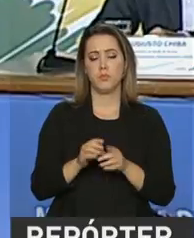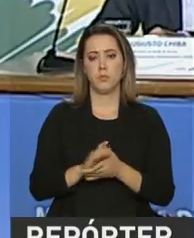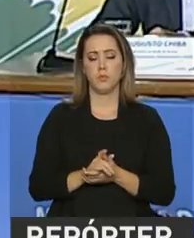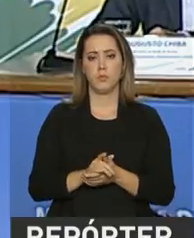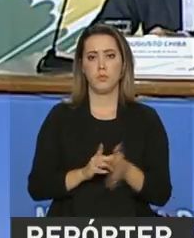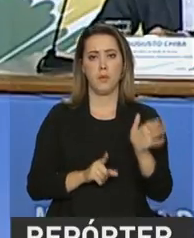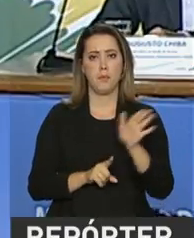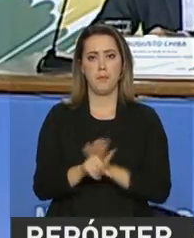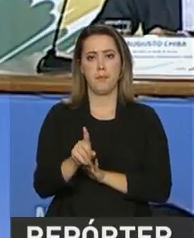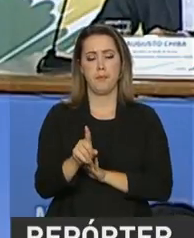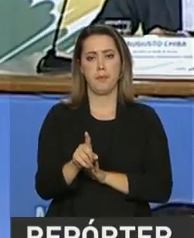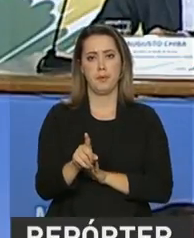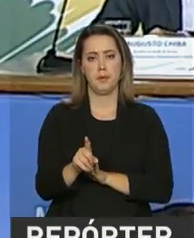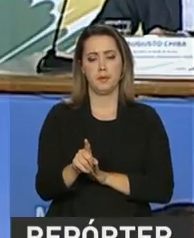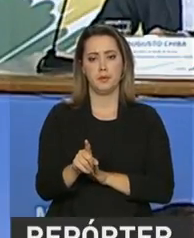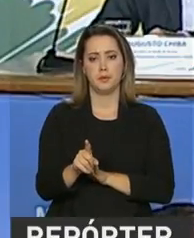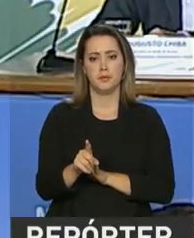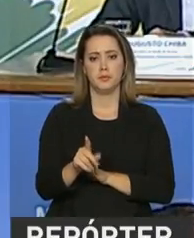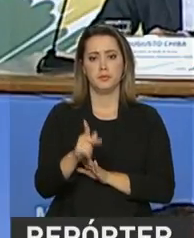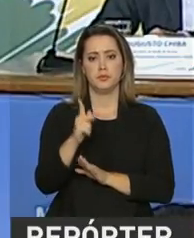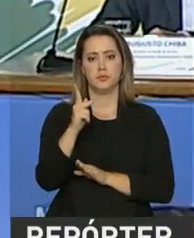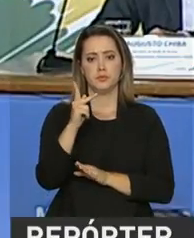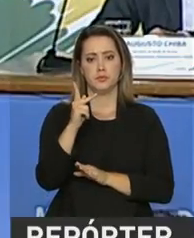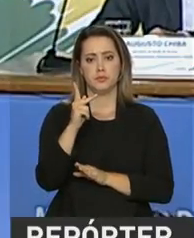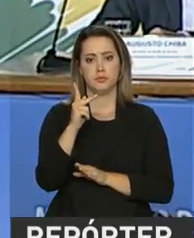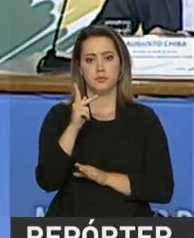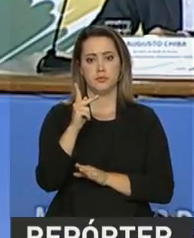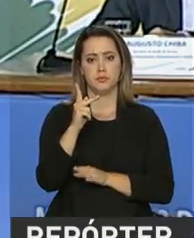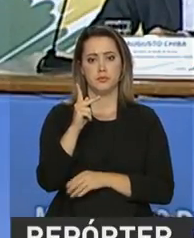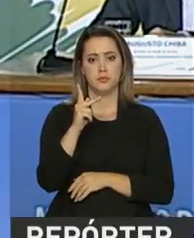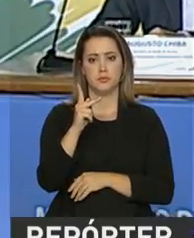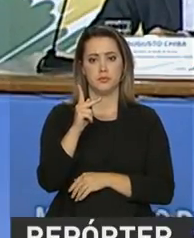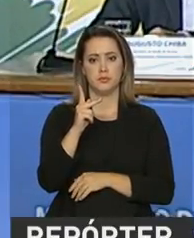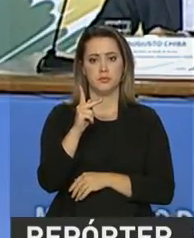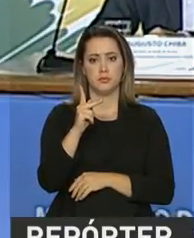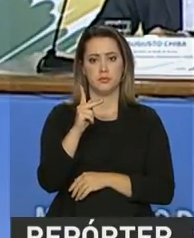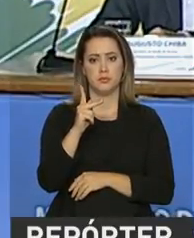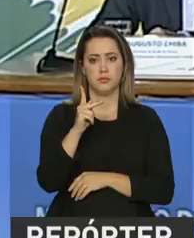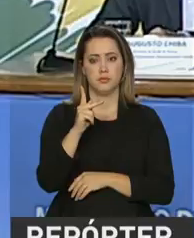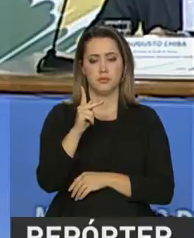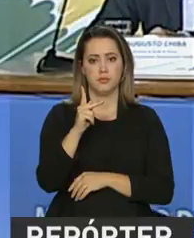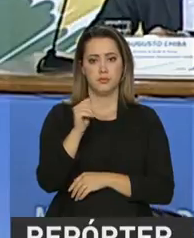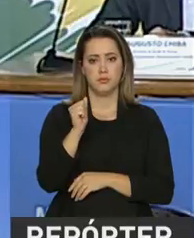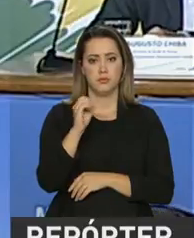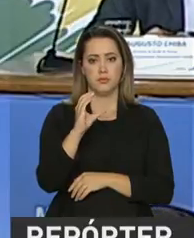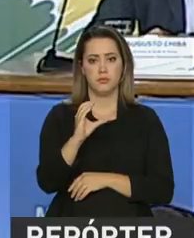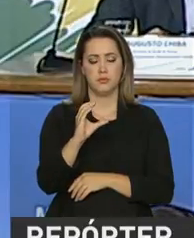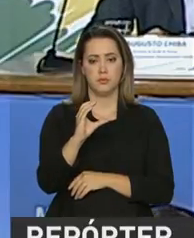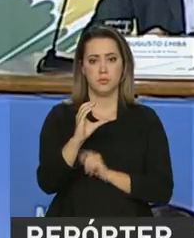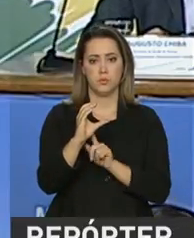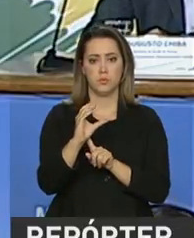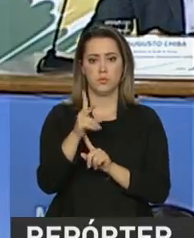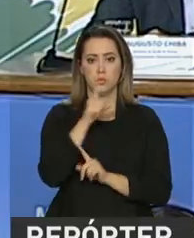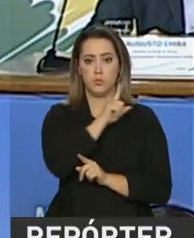também vai sair do parto do parque além da tabela